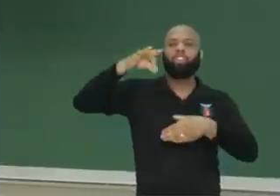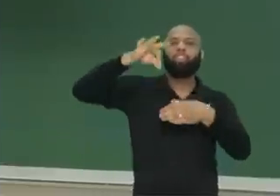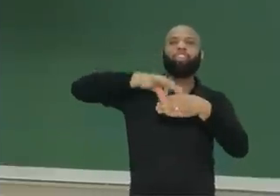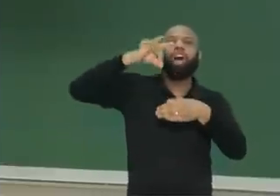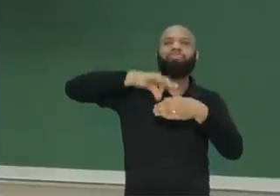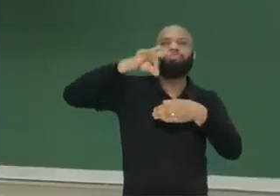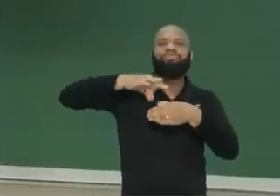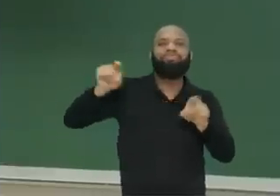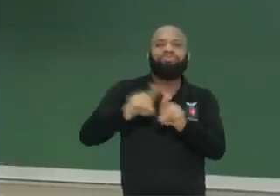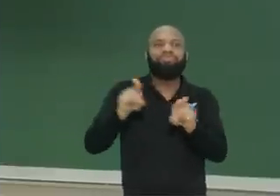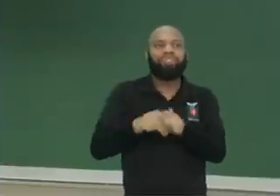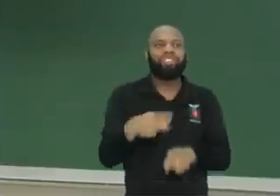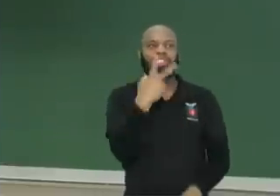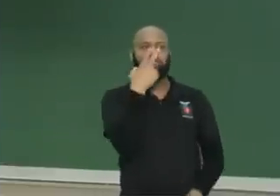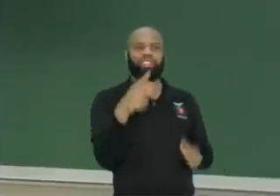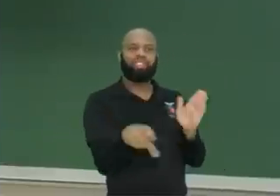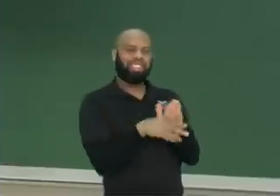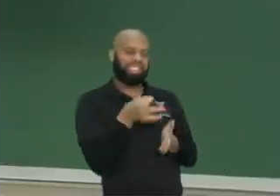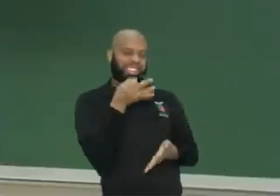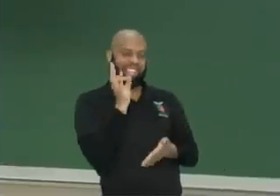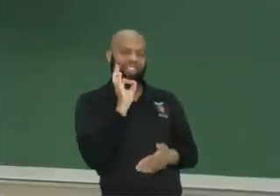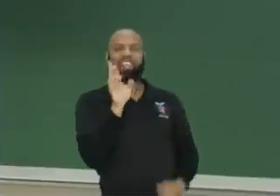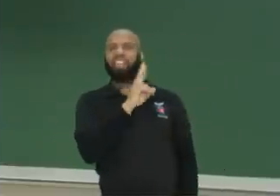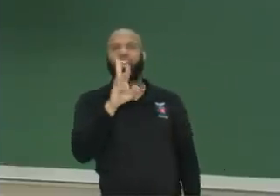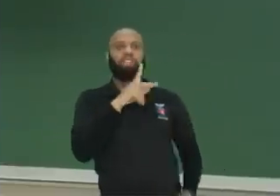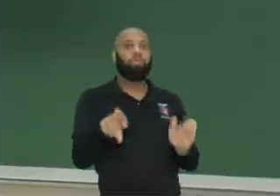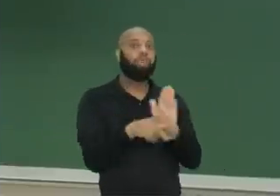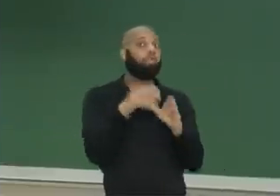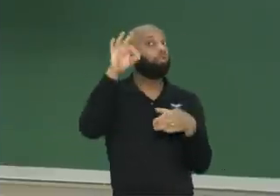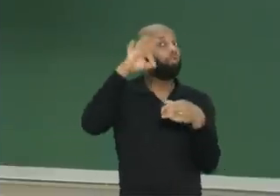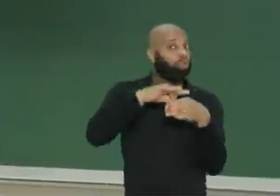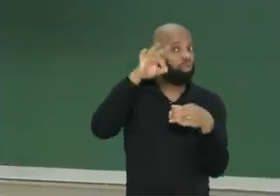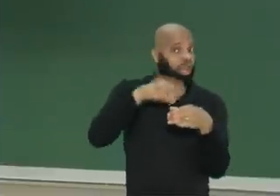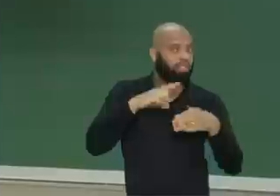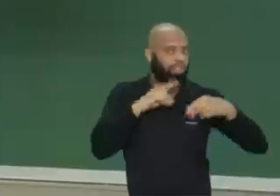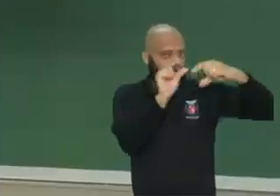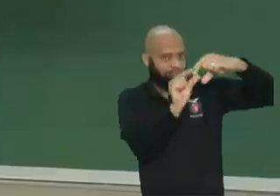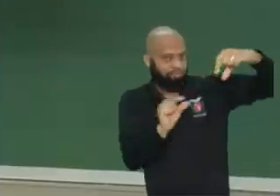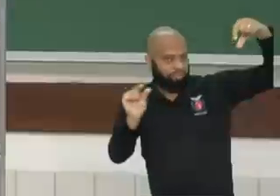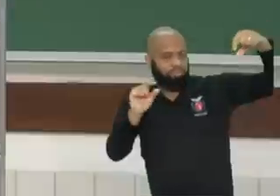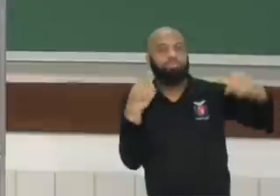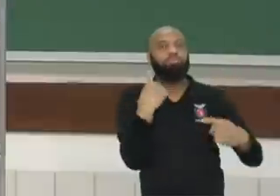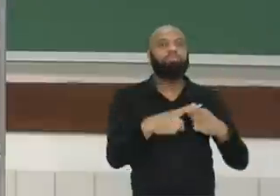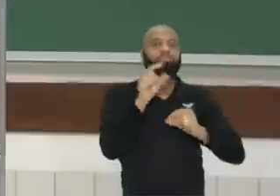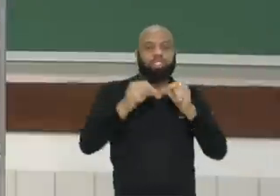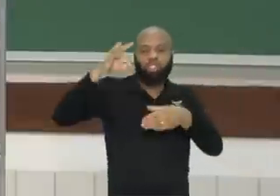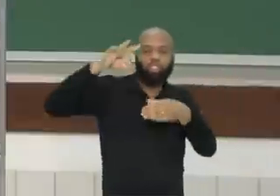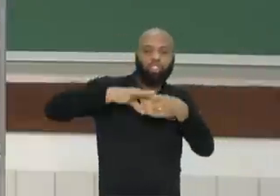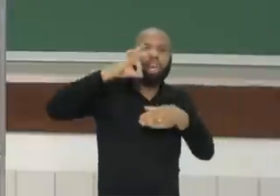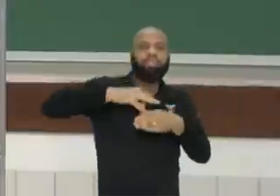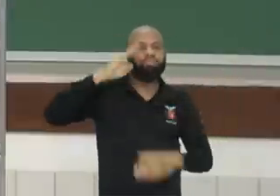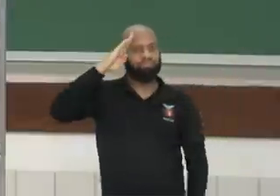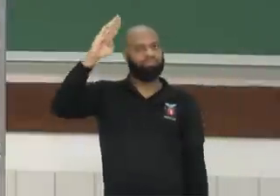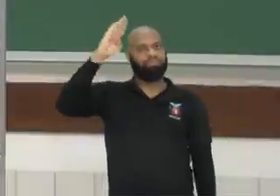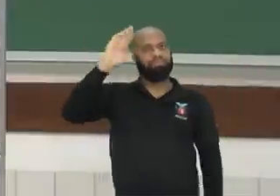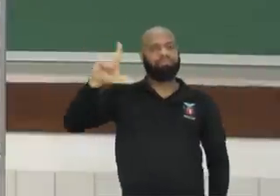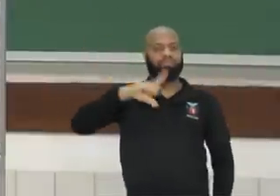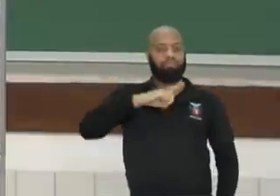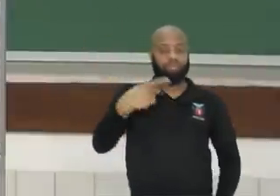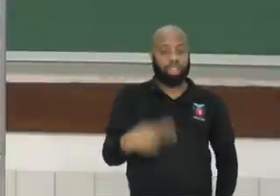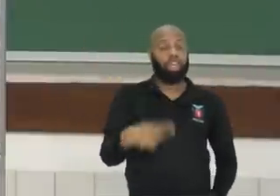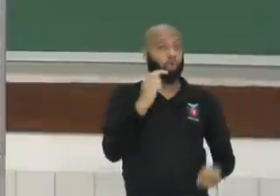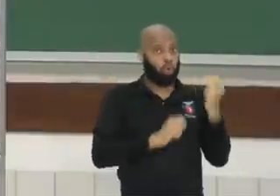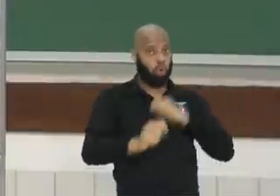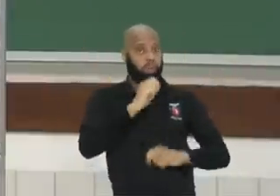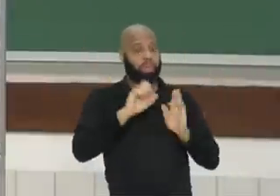pessoas confundem com um ramo de café, mas é um ramo de erva mate, porque a erva mate foi um dos nossos principais ciclos econômicos